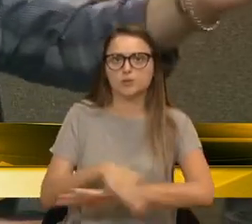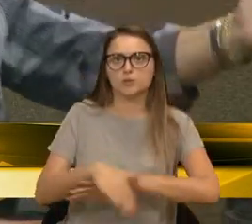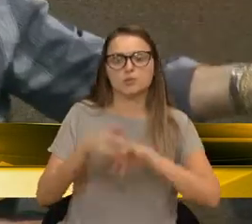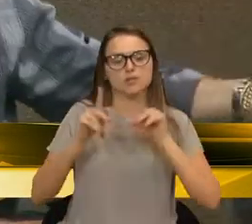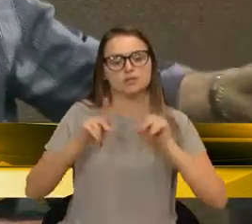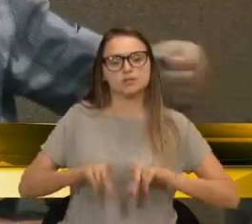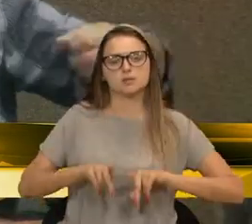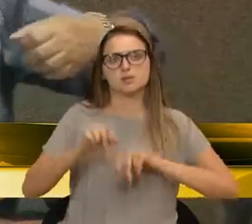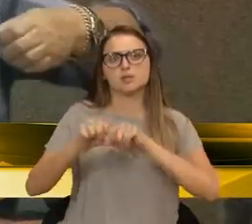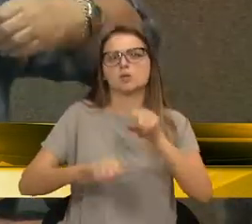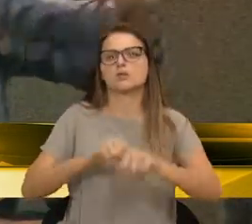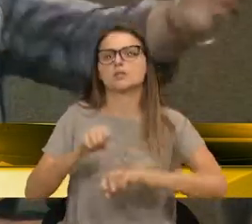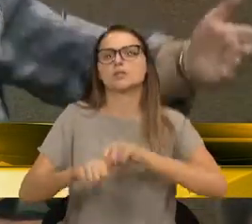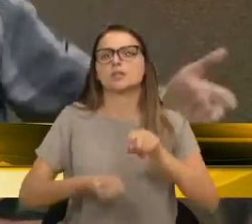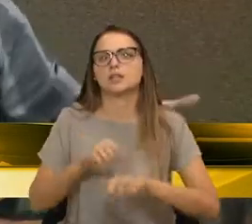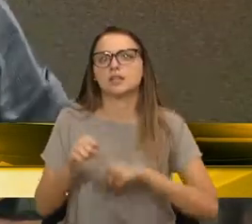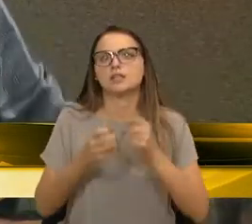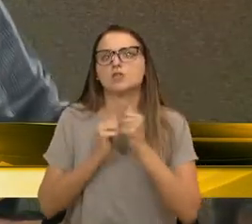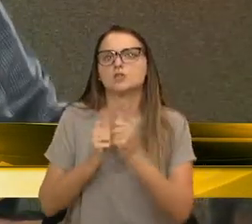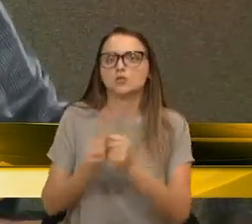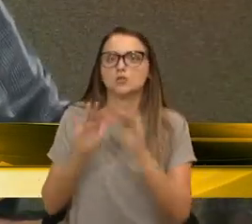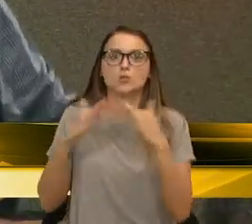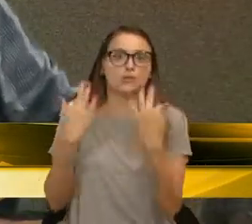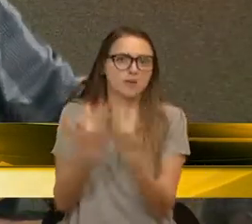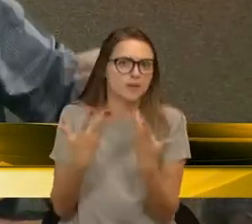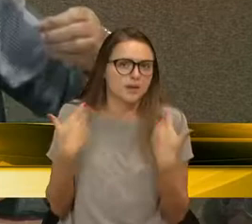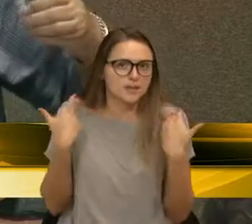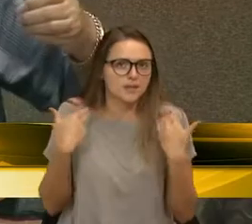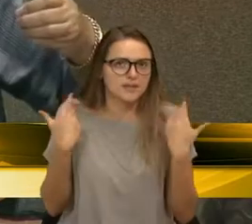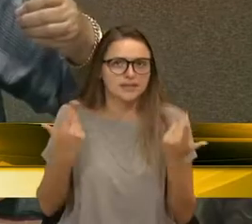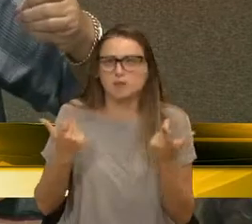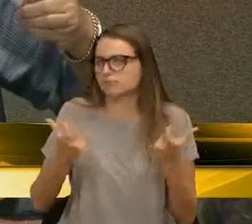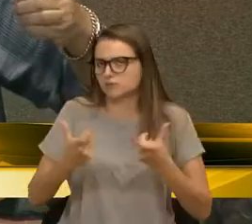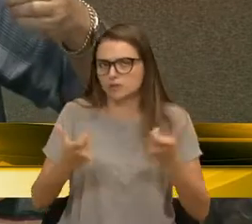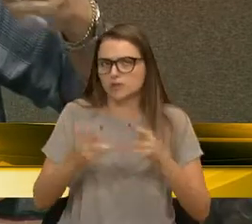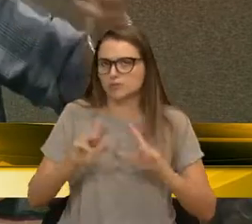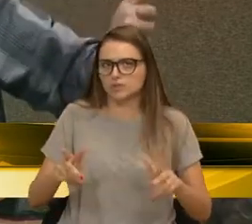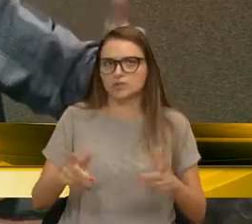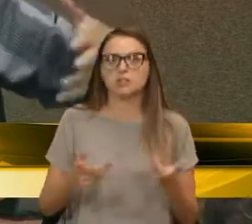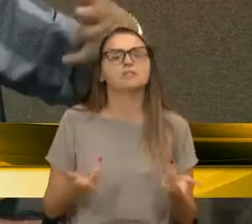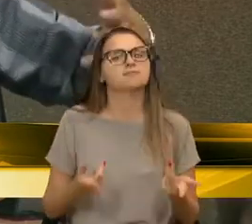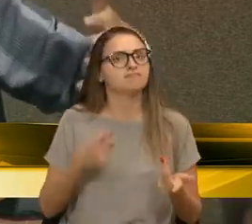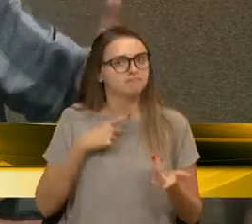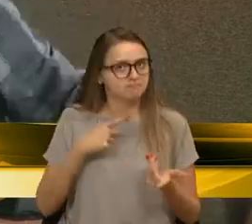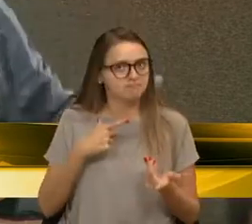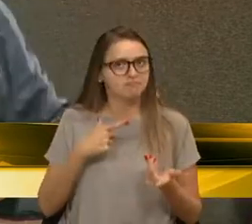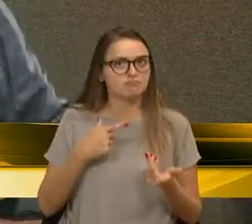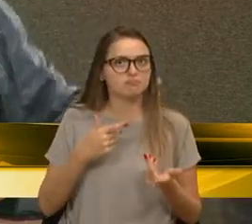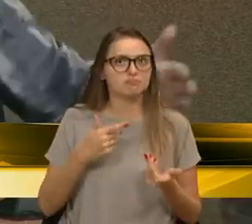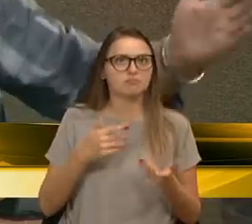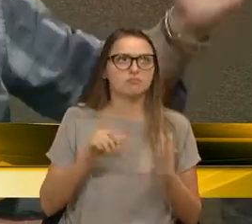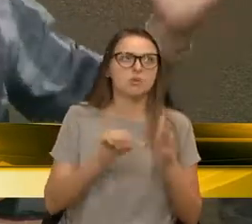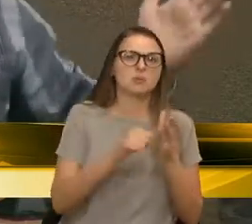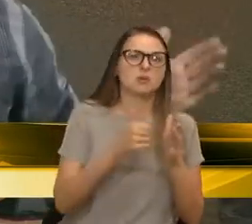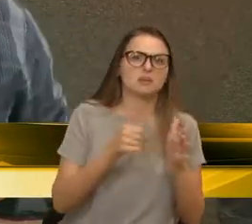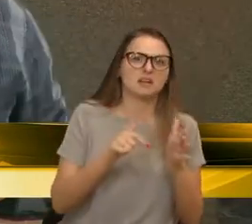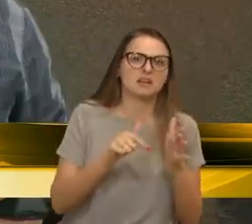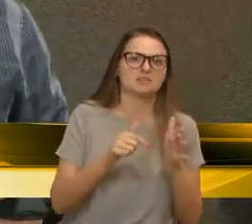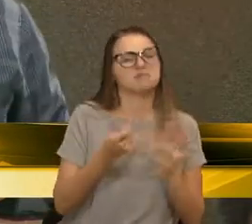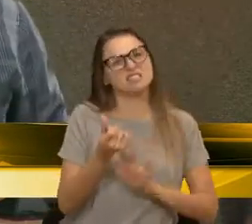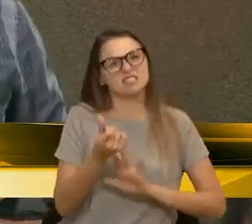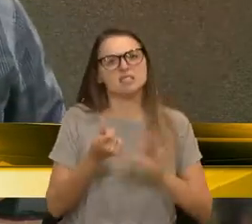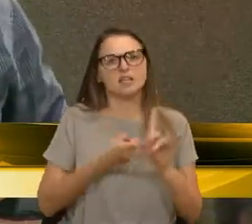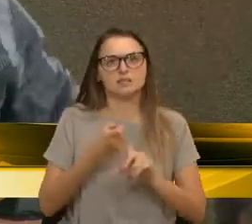ciclismo esportivo, com as famílias, assim por diante. E andou bem até primeiros 6 meses,